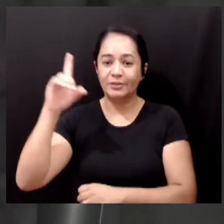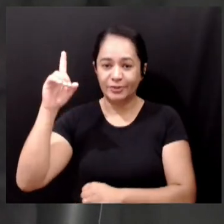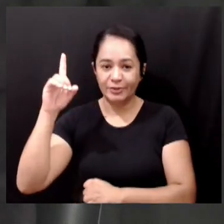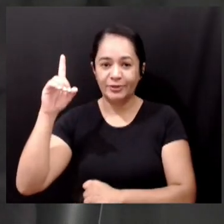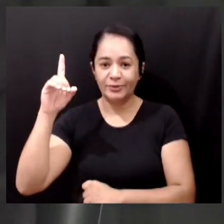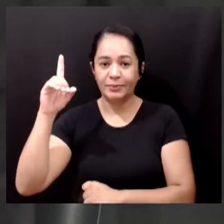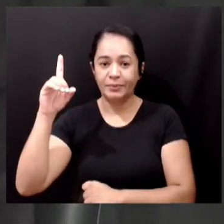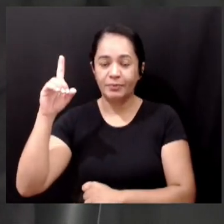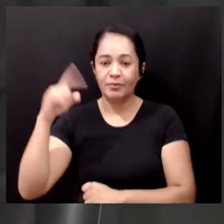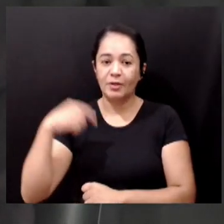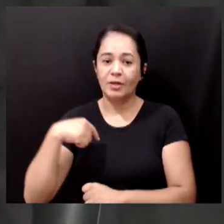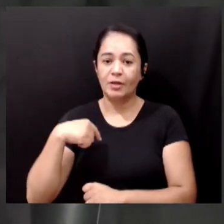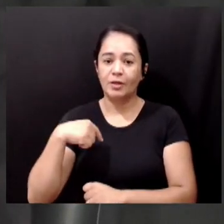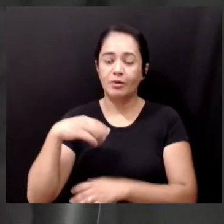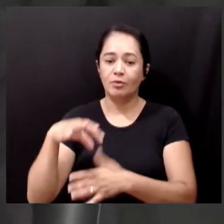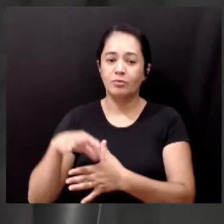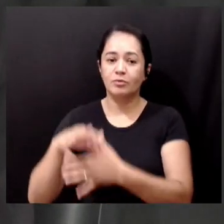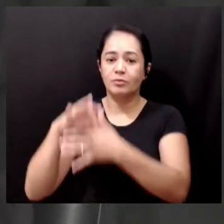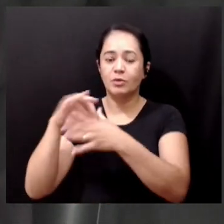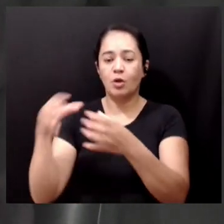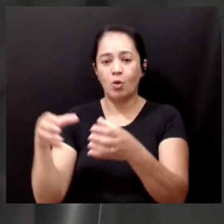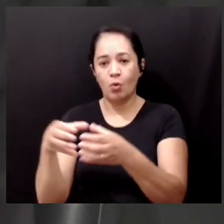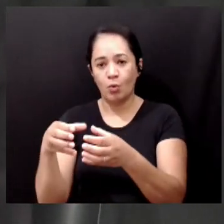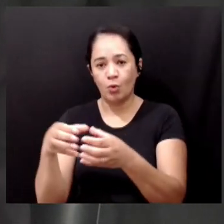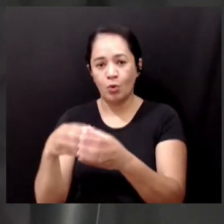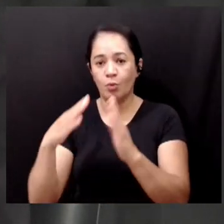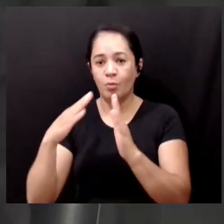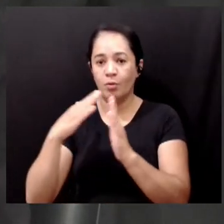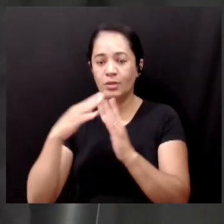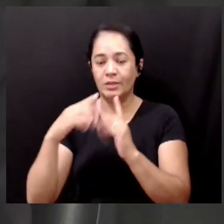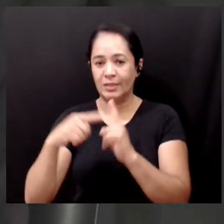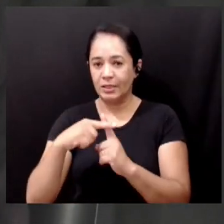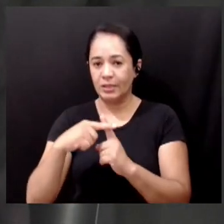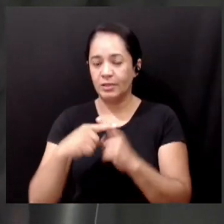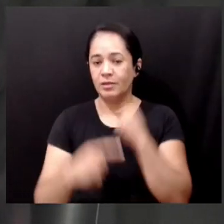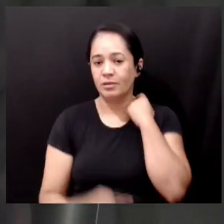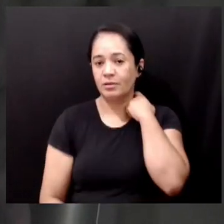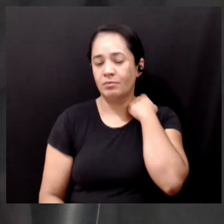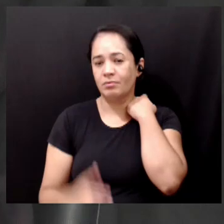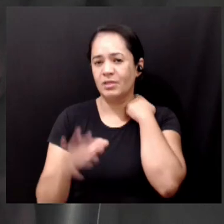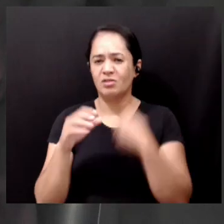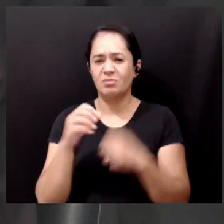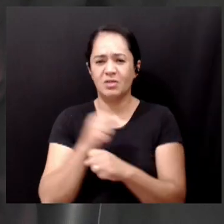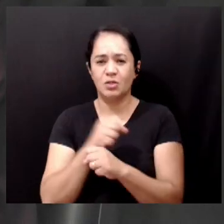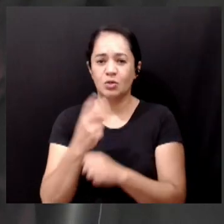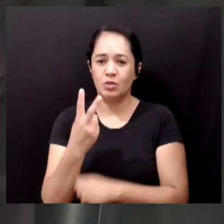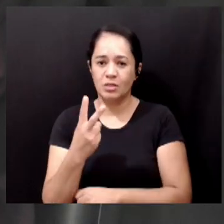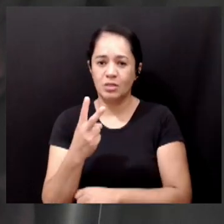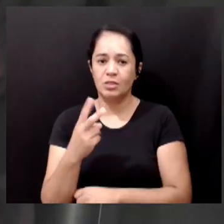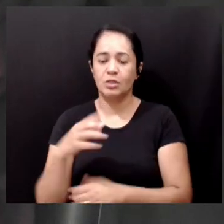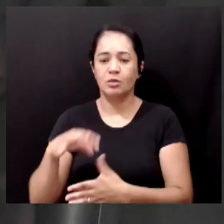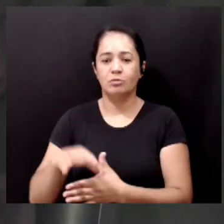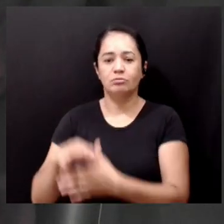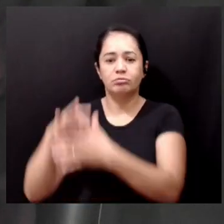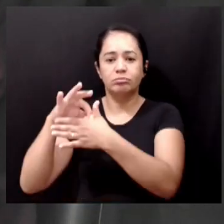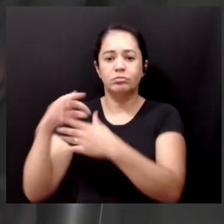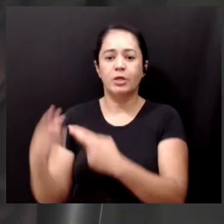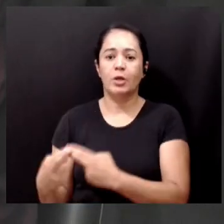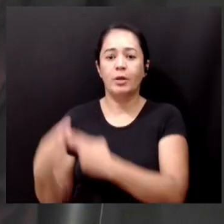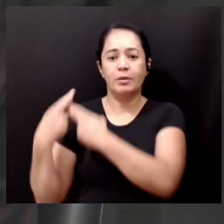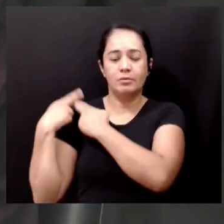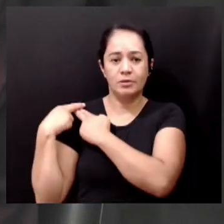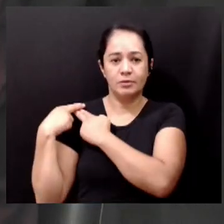um departamento da igreja. Já faz 2 anos que eu estou liderando esse departamento. E é um departamento